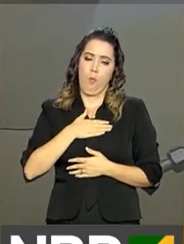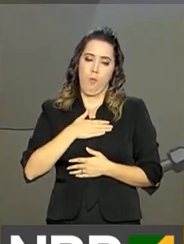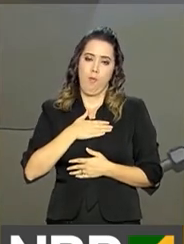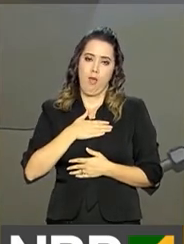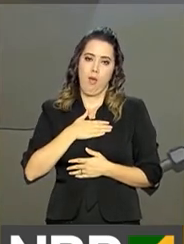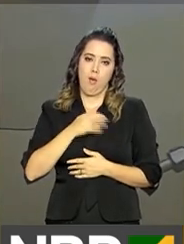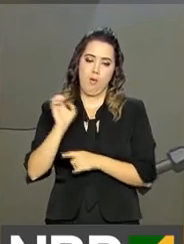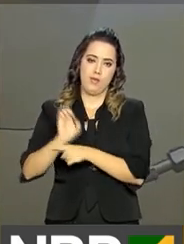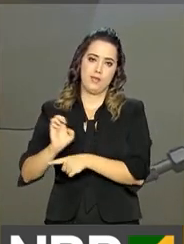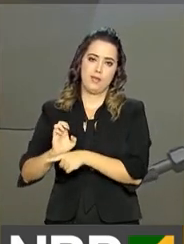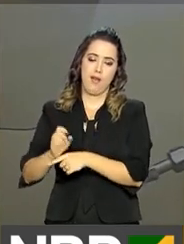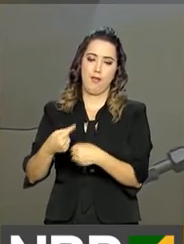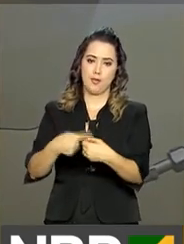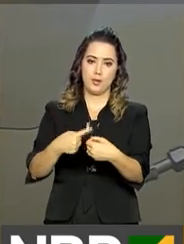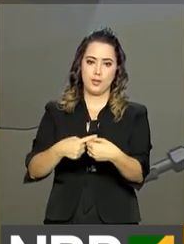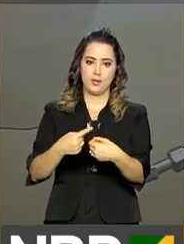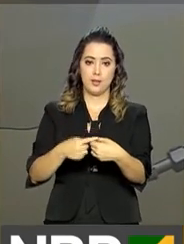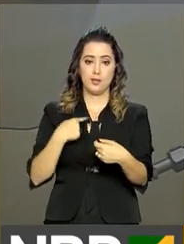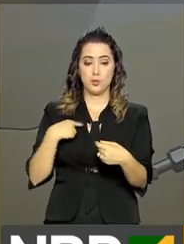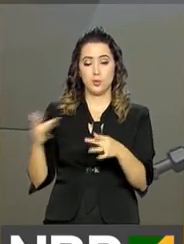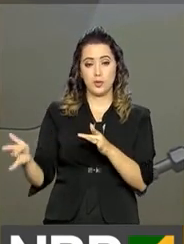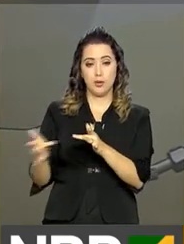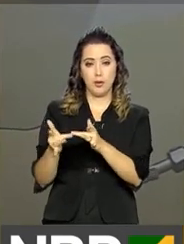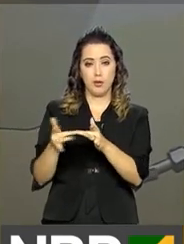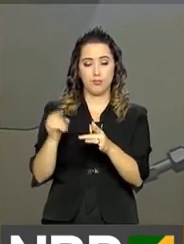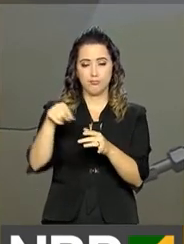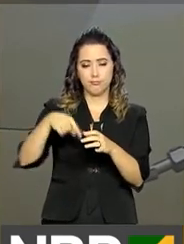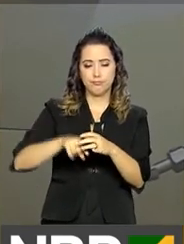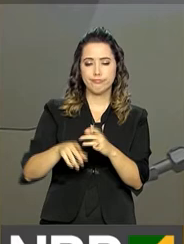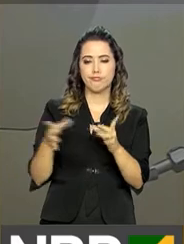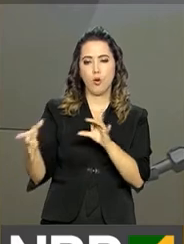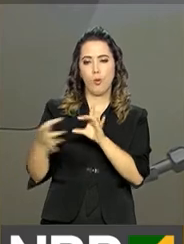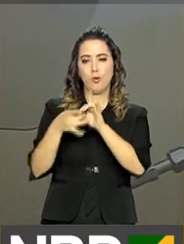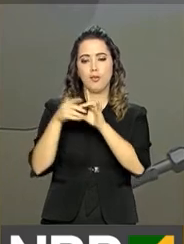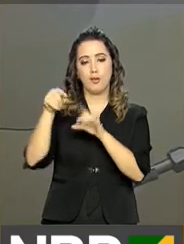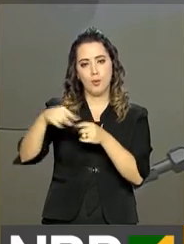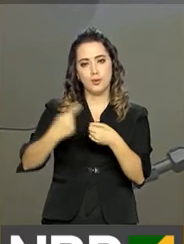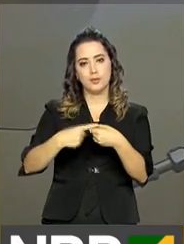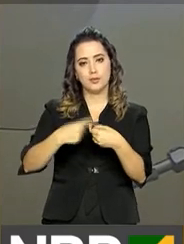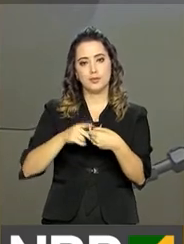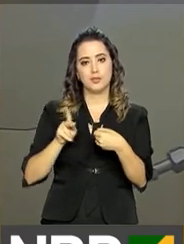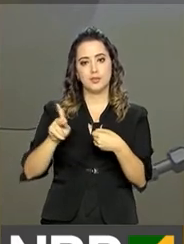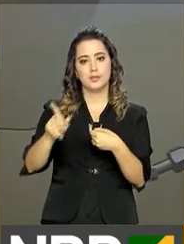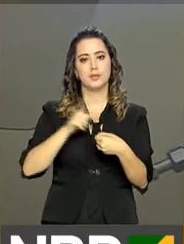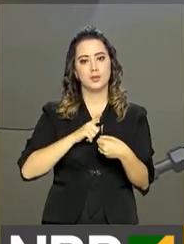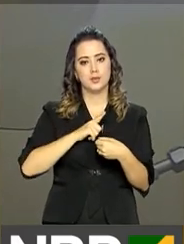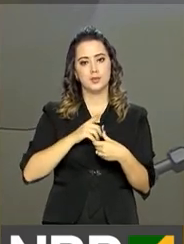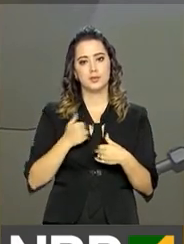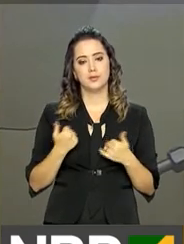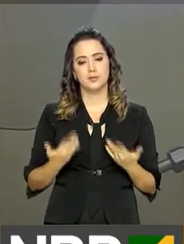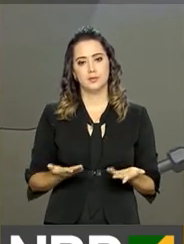meu estado, vou a Caraguatatuba, porque eu tenho ligações profundas aqui com a região, sempre tive, não é?